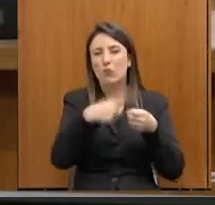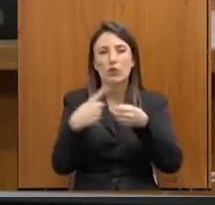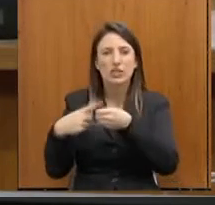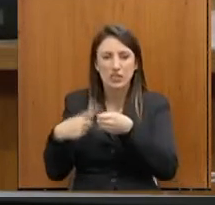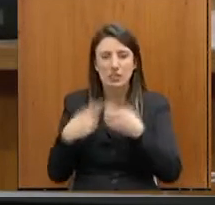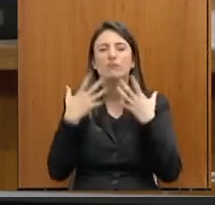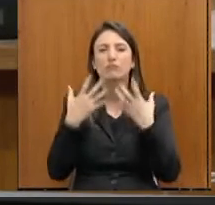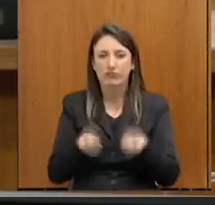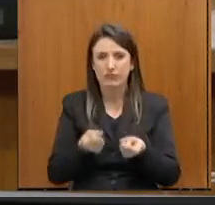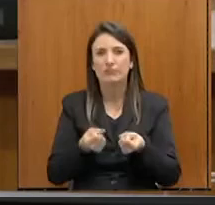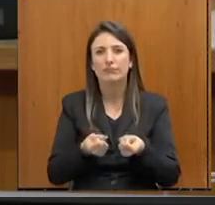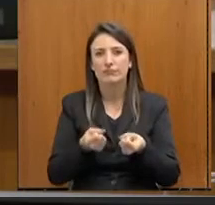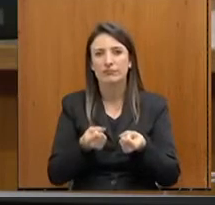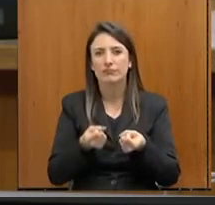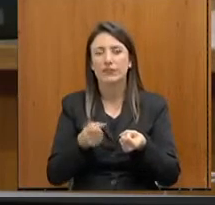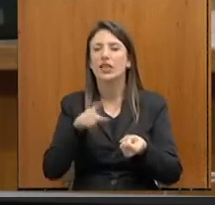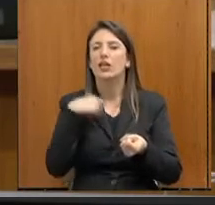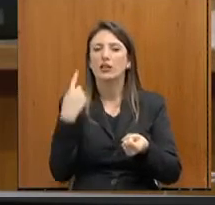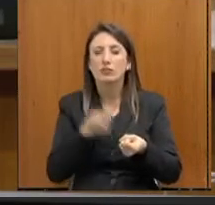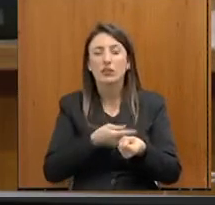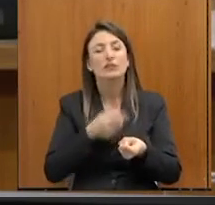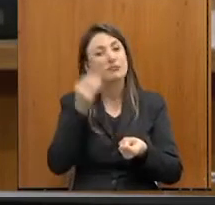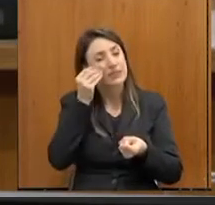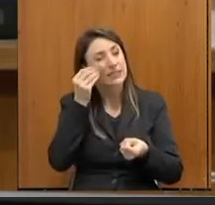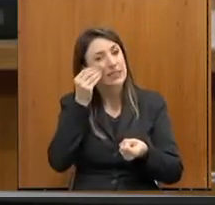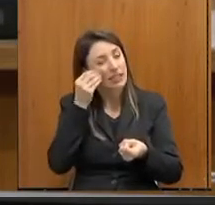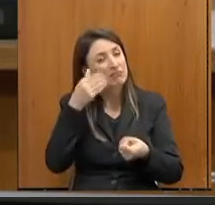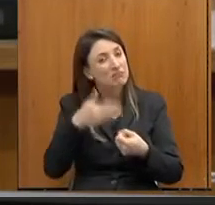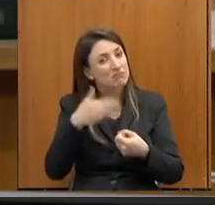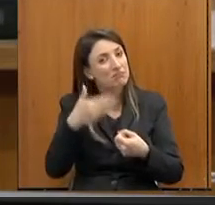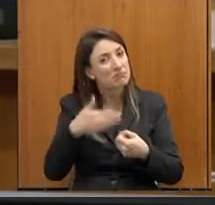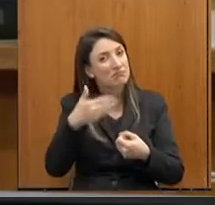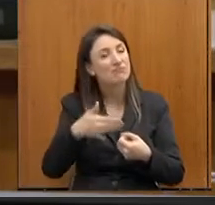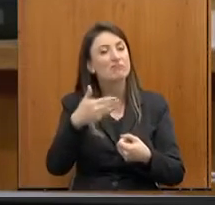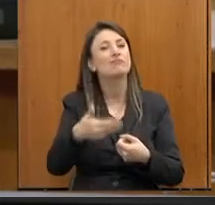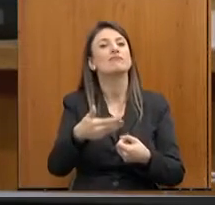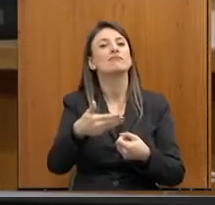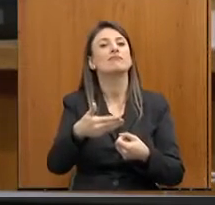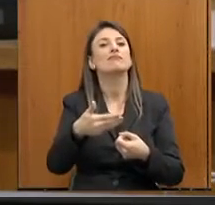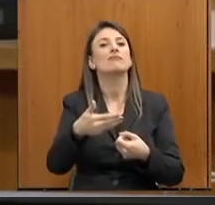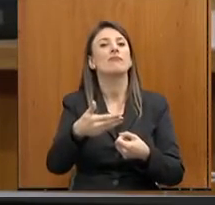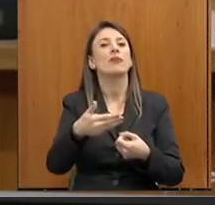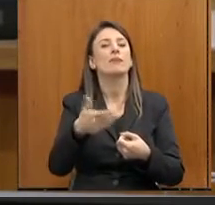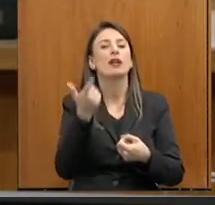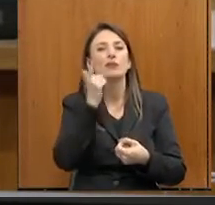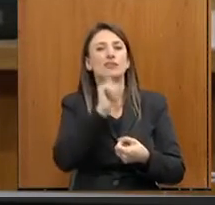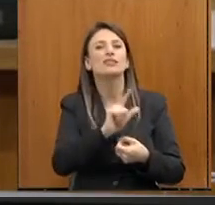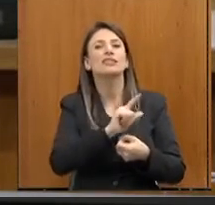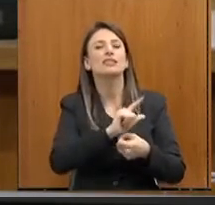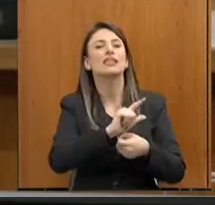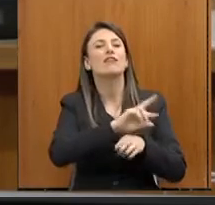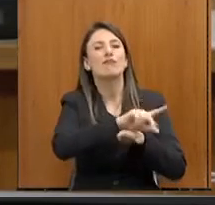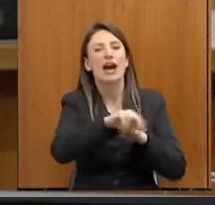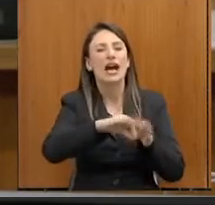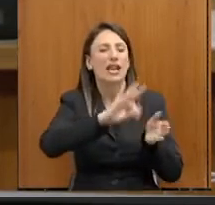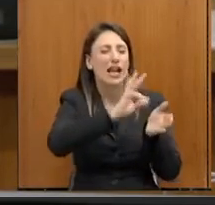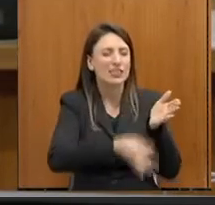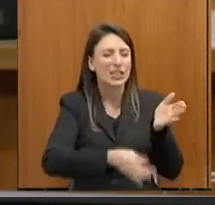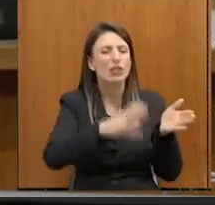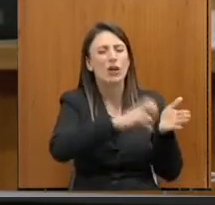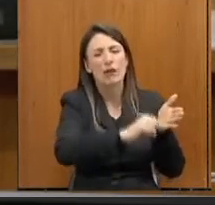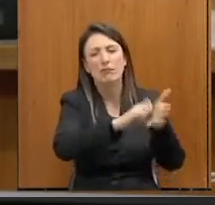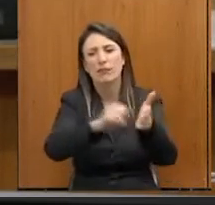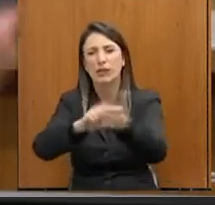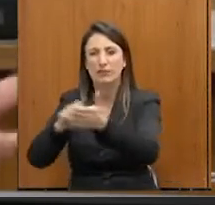aderidas e estamos caminhando para que é várias assinaturas coletivas